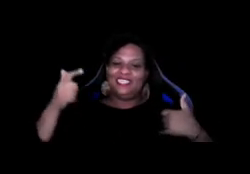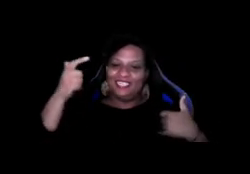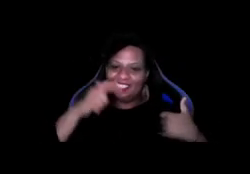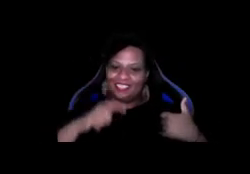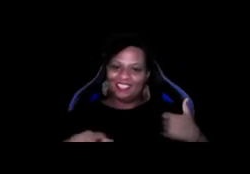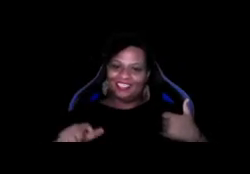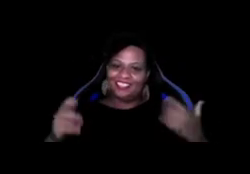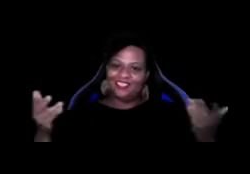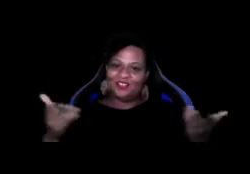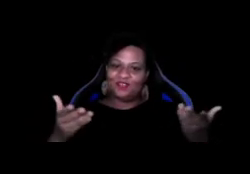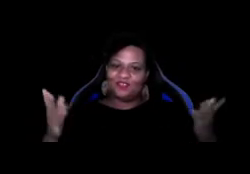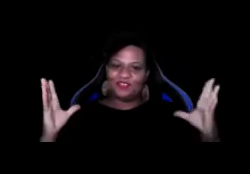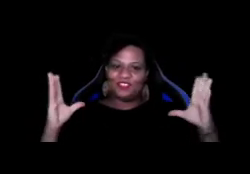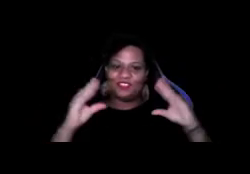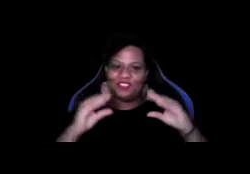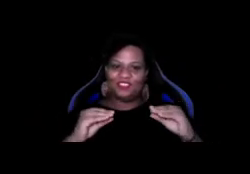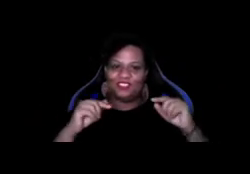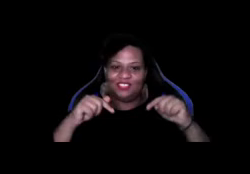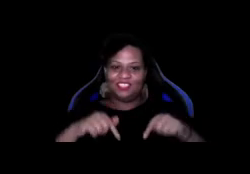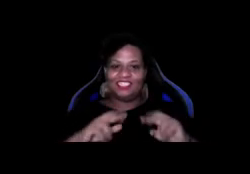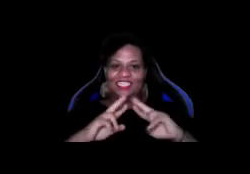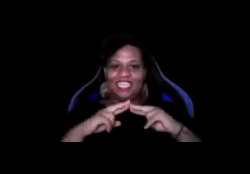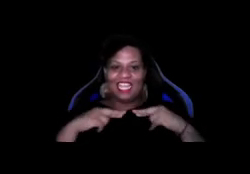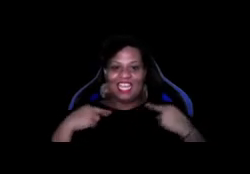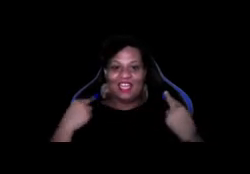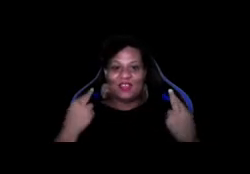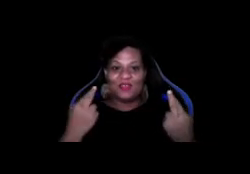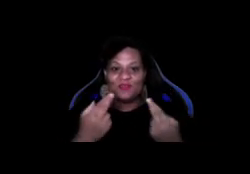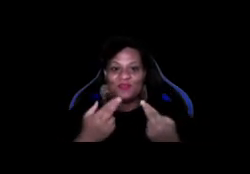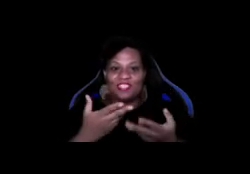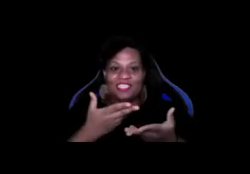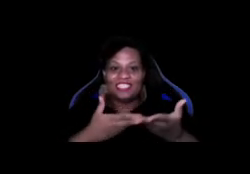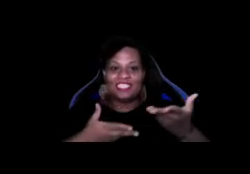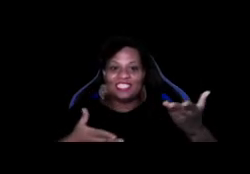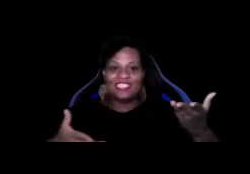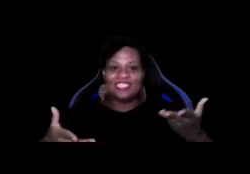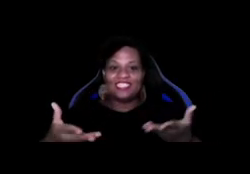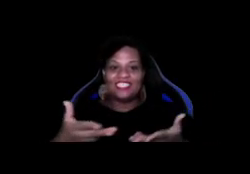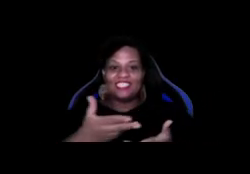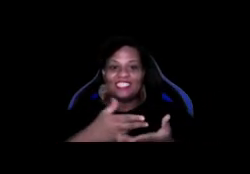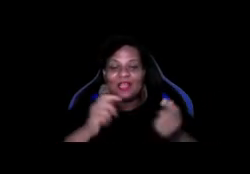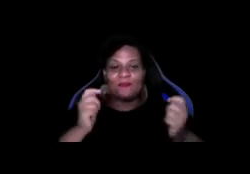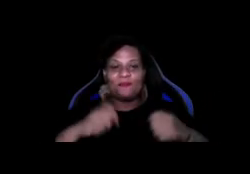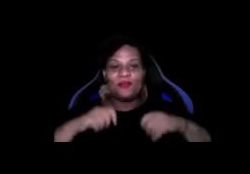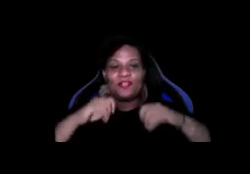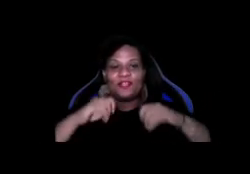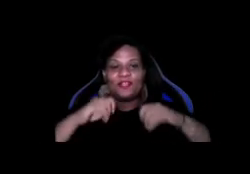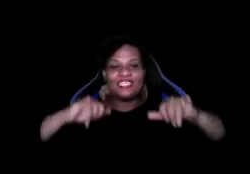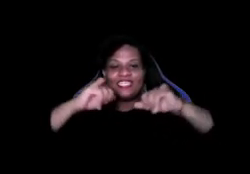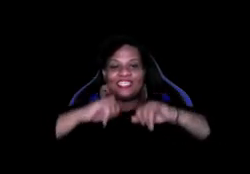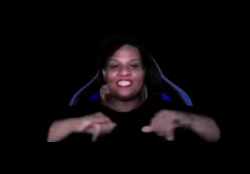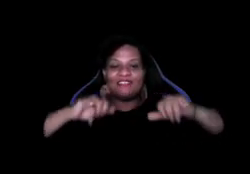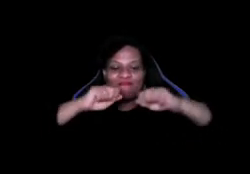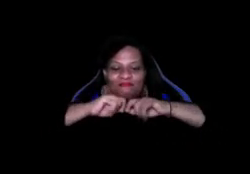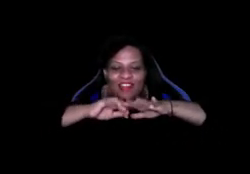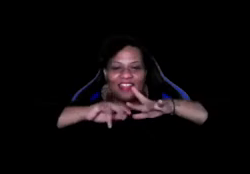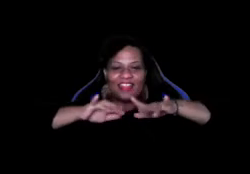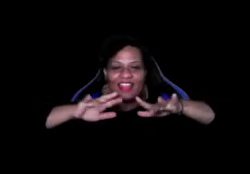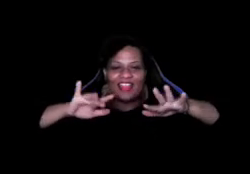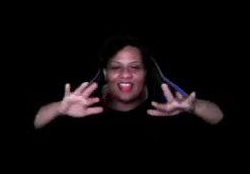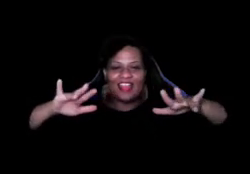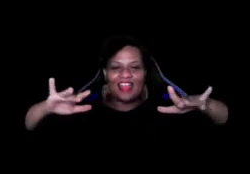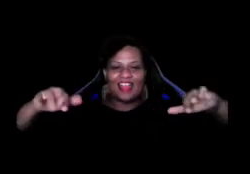aqui reunidas em comunhão, né? Para poder disseminar e jogar aí para a terra,